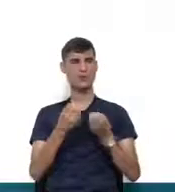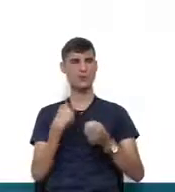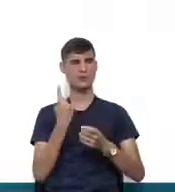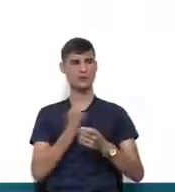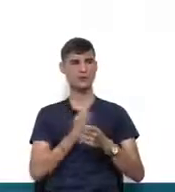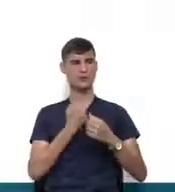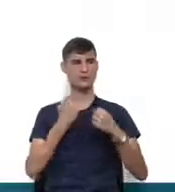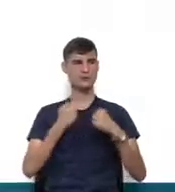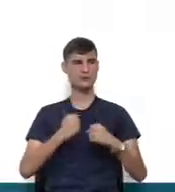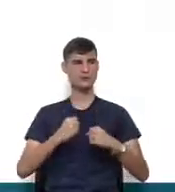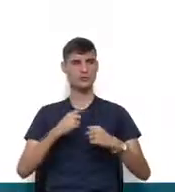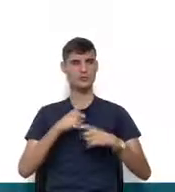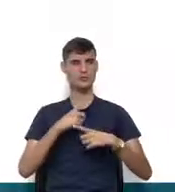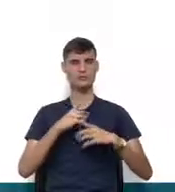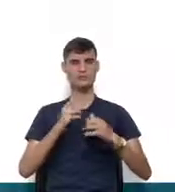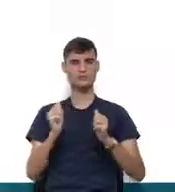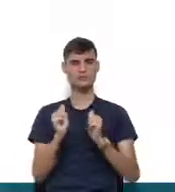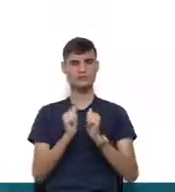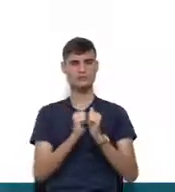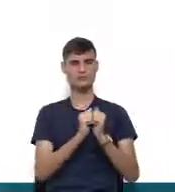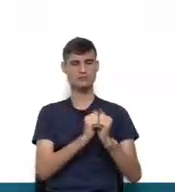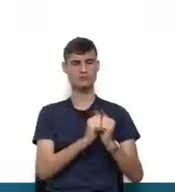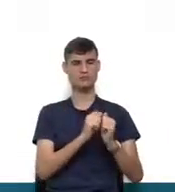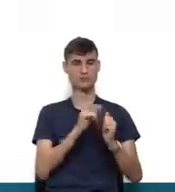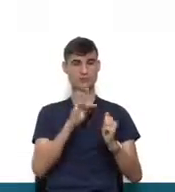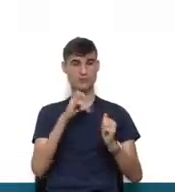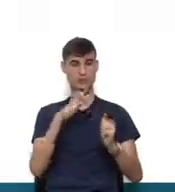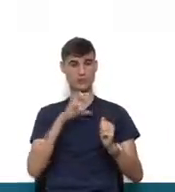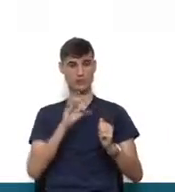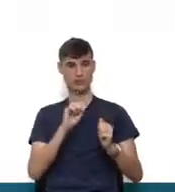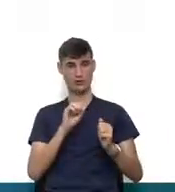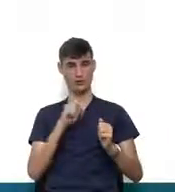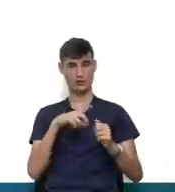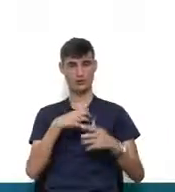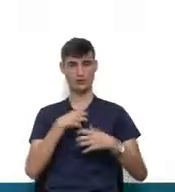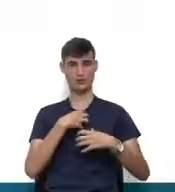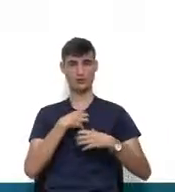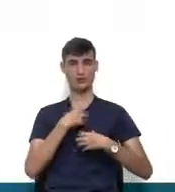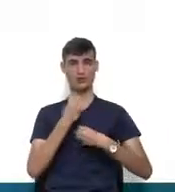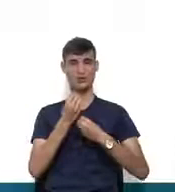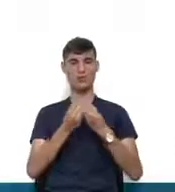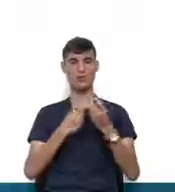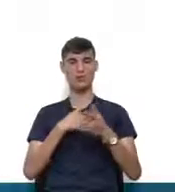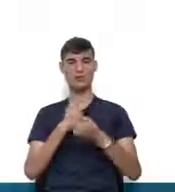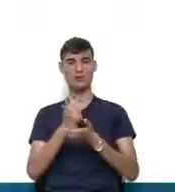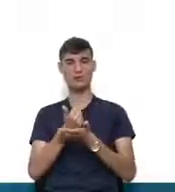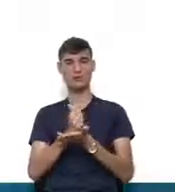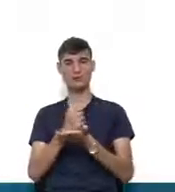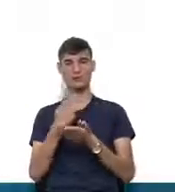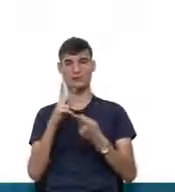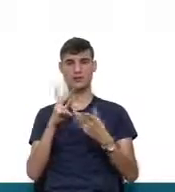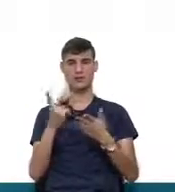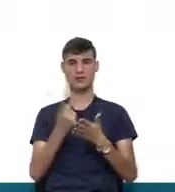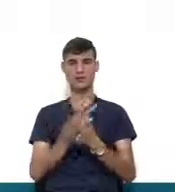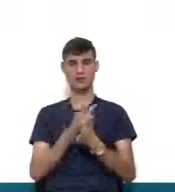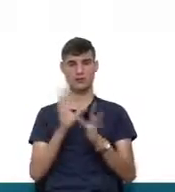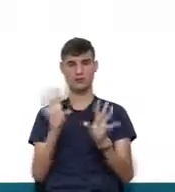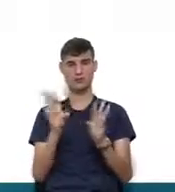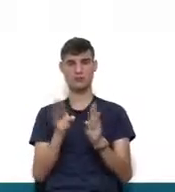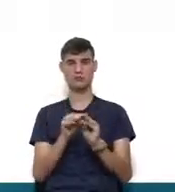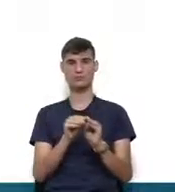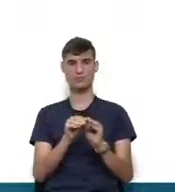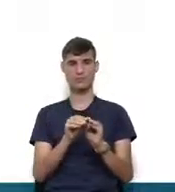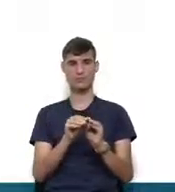nós podemos aproximar funções de modo a controlar o seu erro